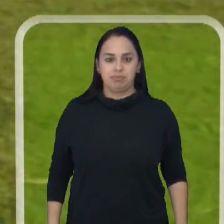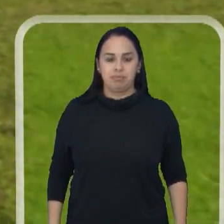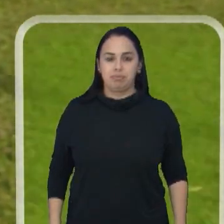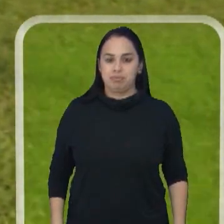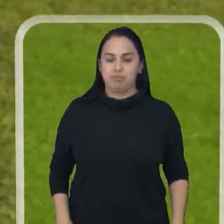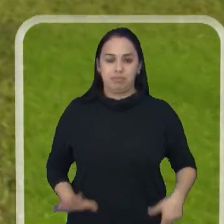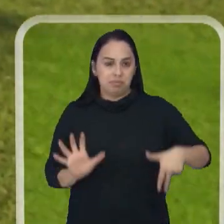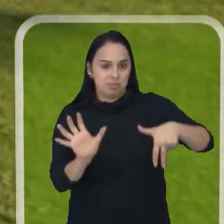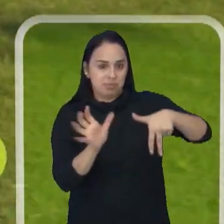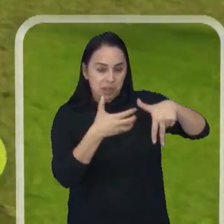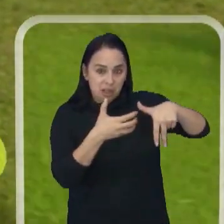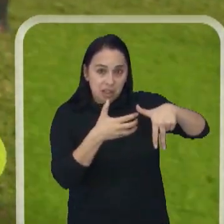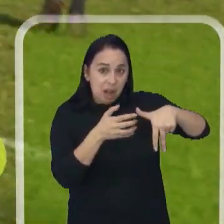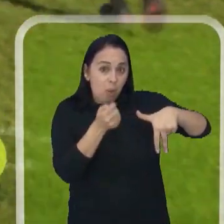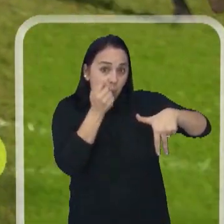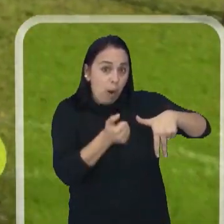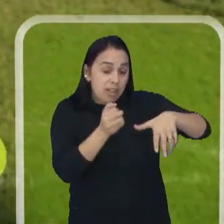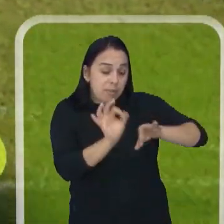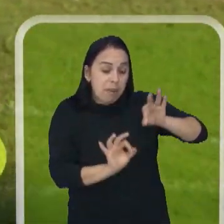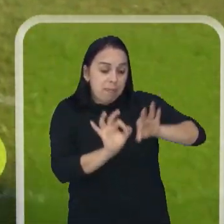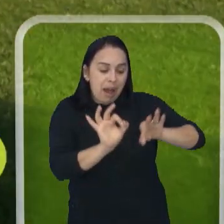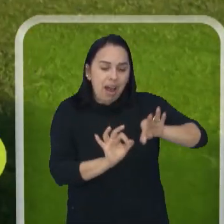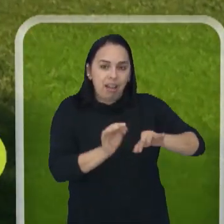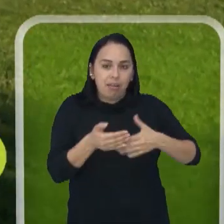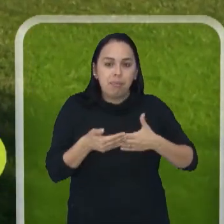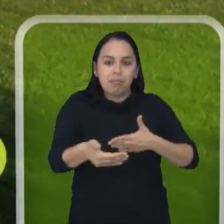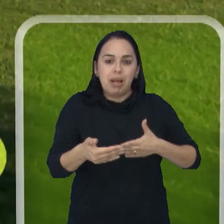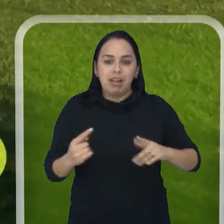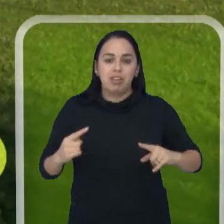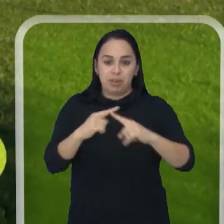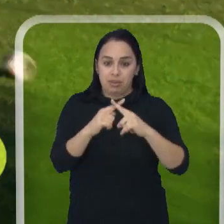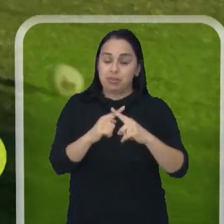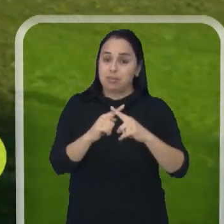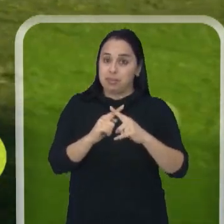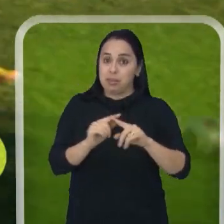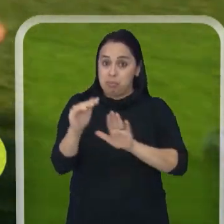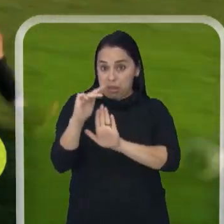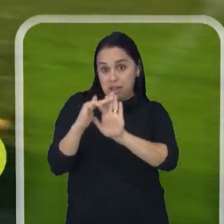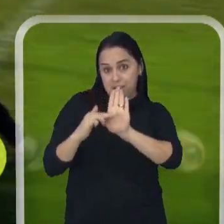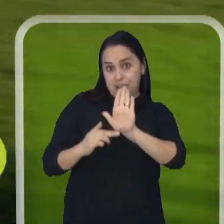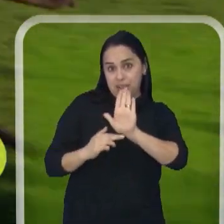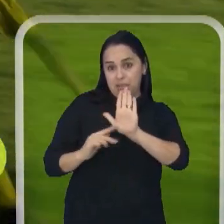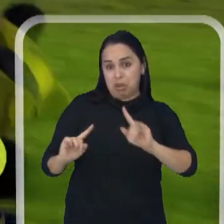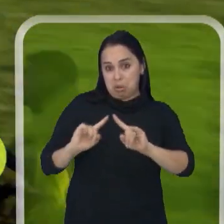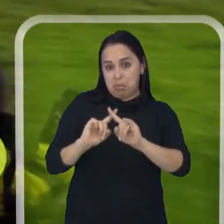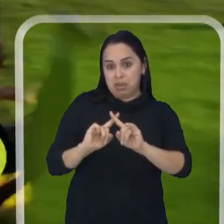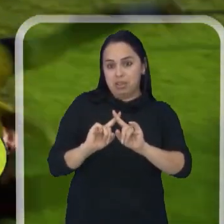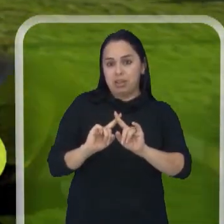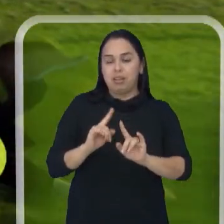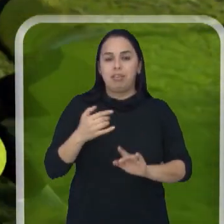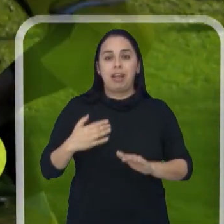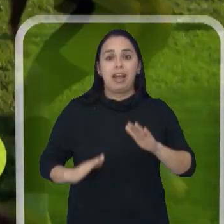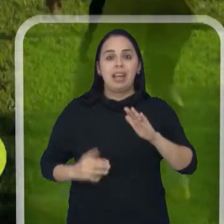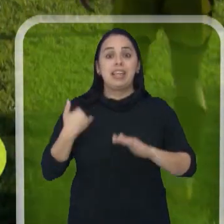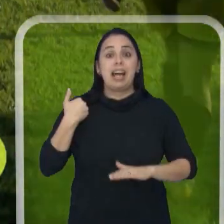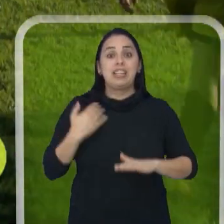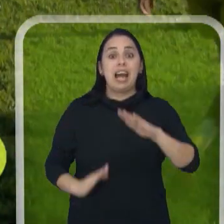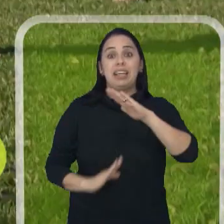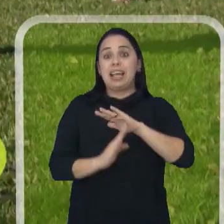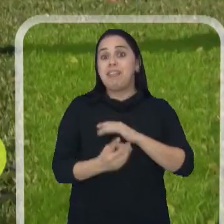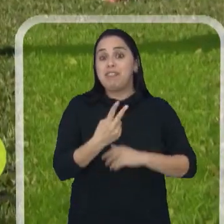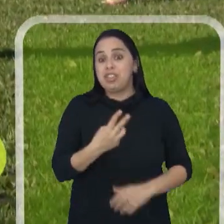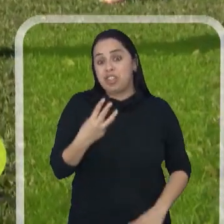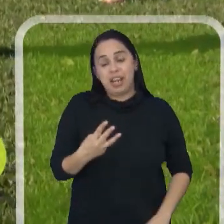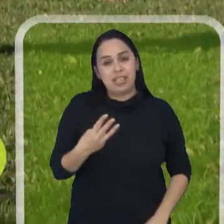O Joseense se prepara para a estreia da Bezinha. Por causa do regulamento da competição, o time tem a idade máxima de 23